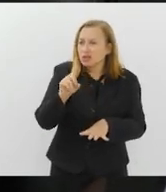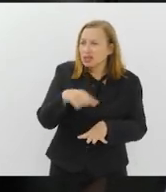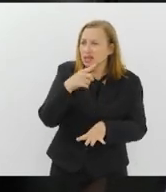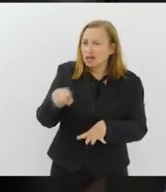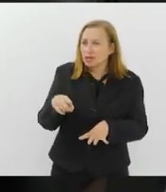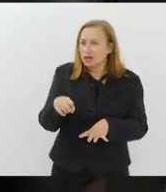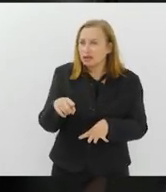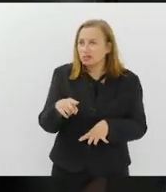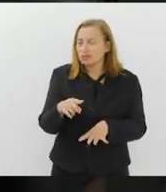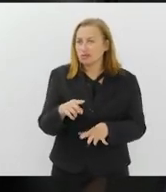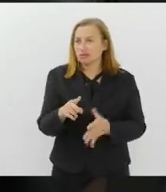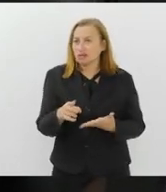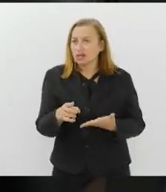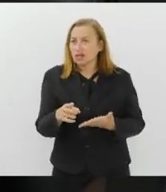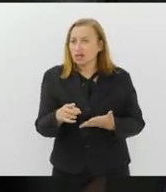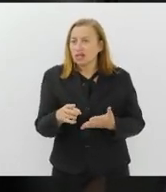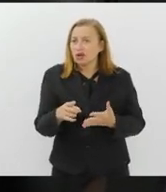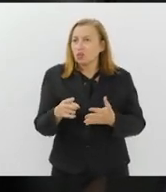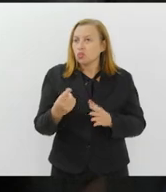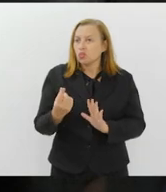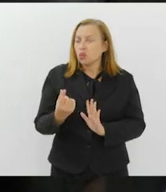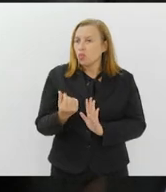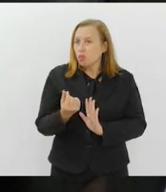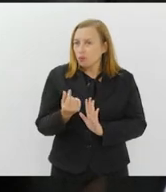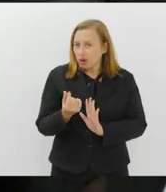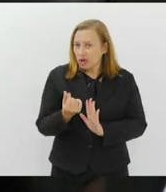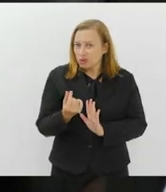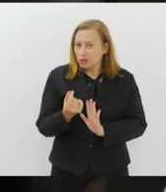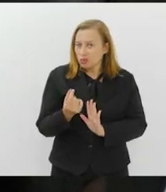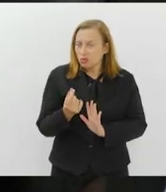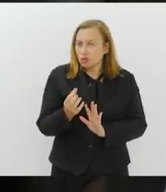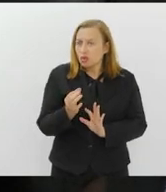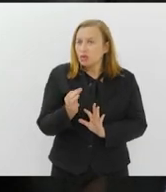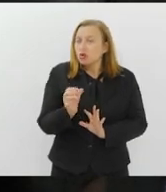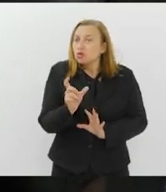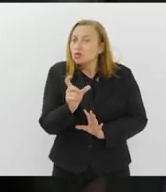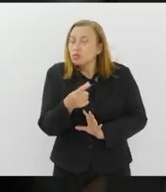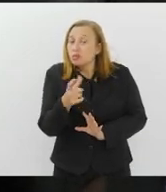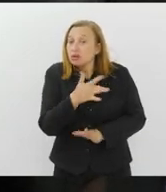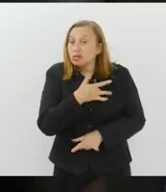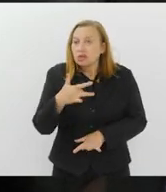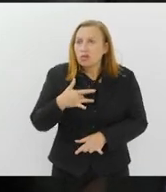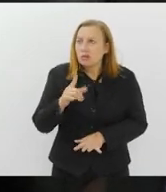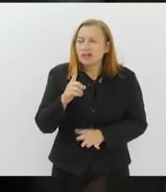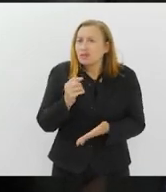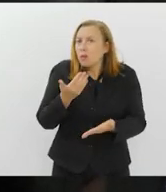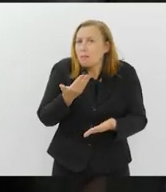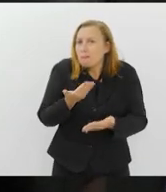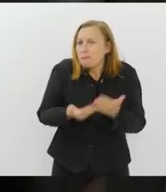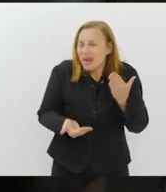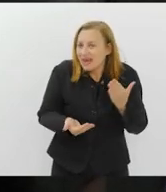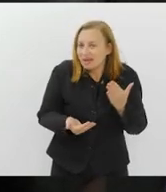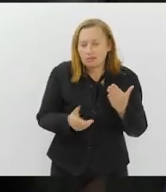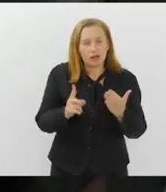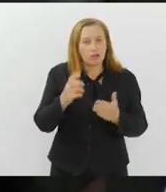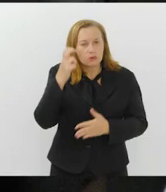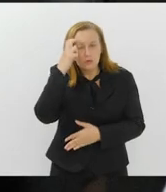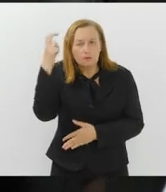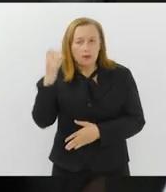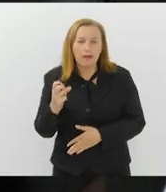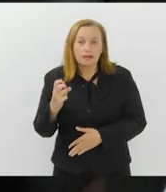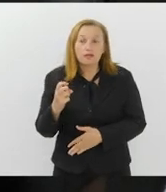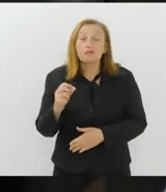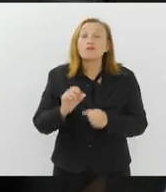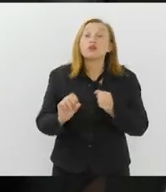indireto, aumentando abusivamente o preço dos planos de saúde. Mas eles não perdem com isso, eles são espertos. E o que eles